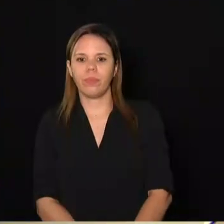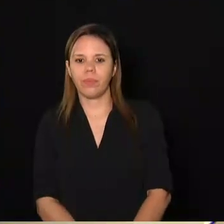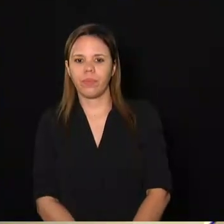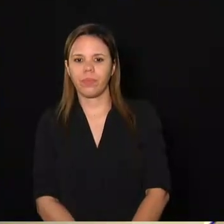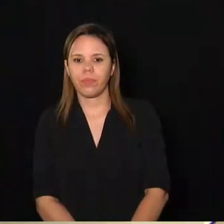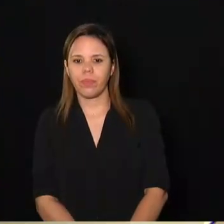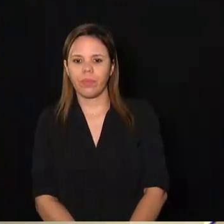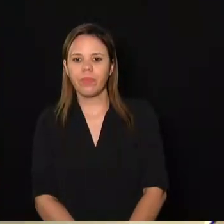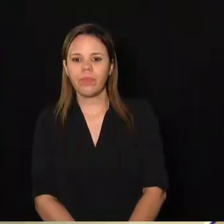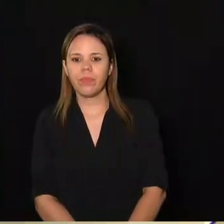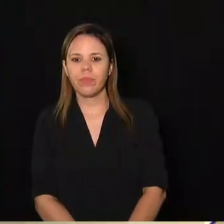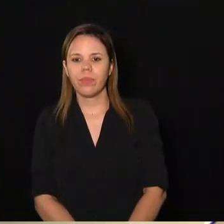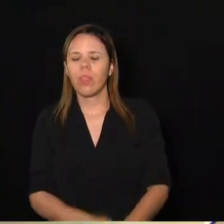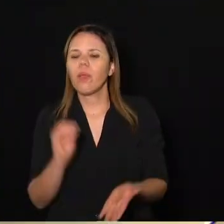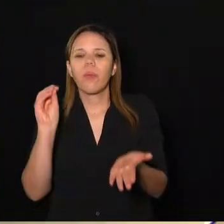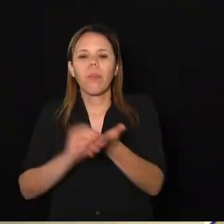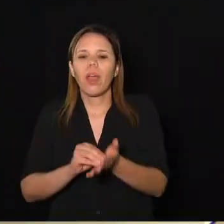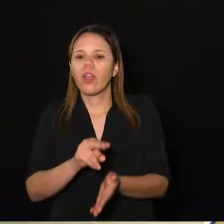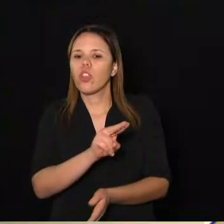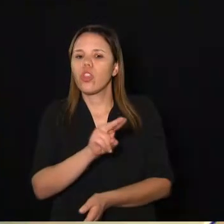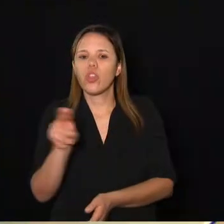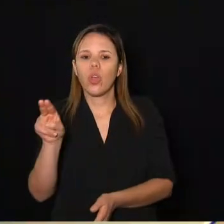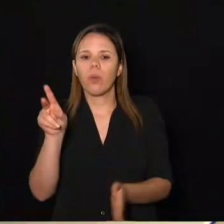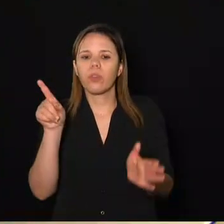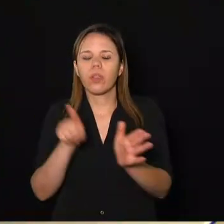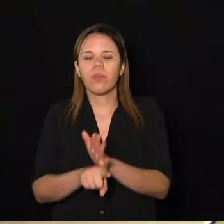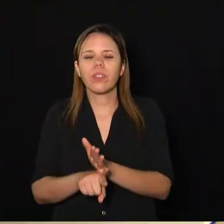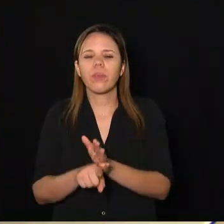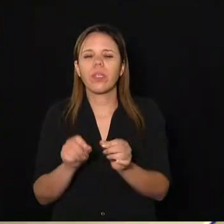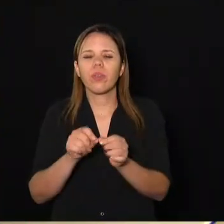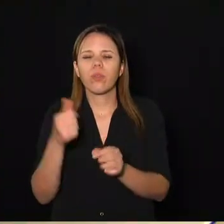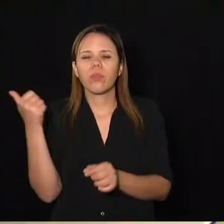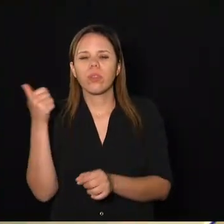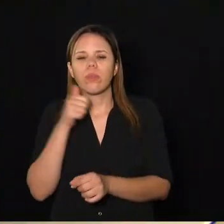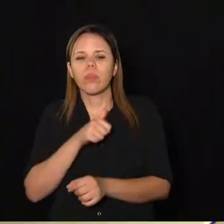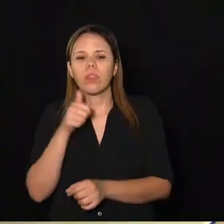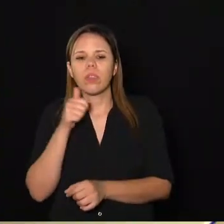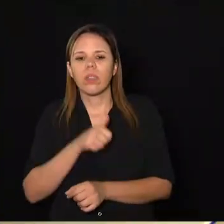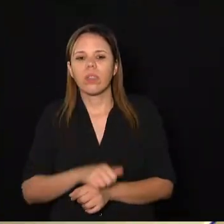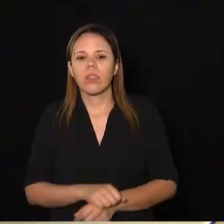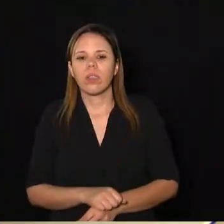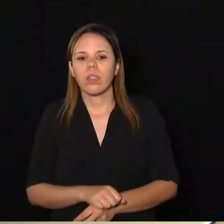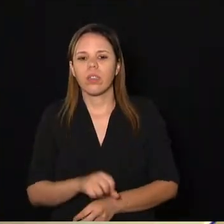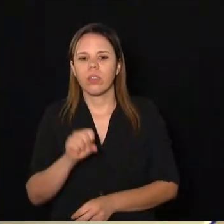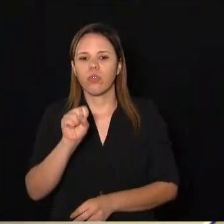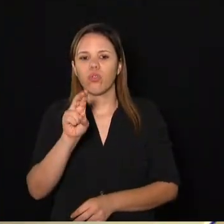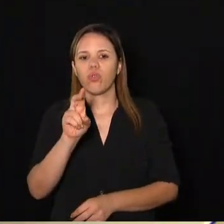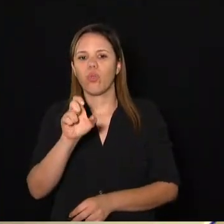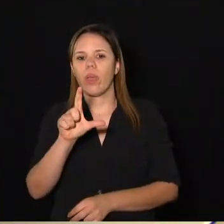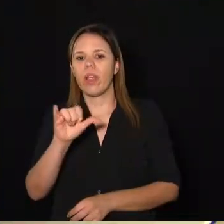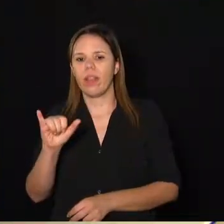eu não marquei o nome da senhora que fez a pergunta por gentileza Sueli